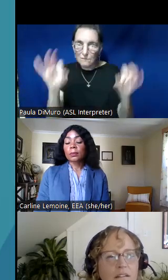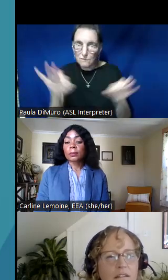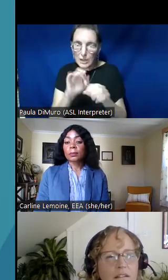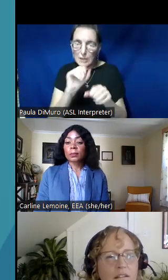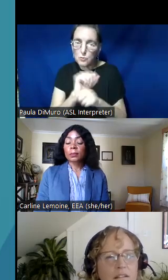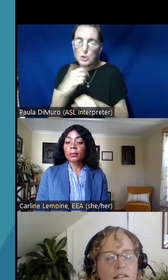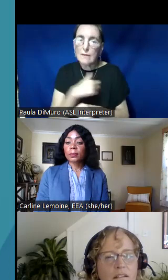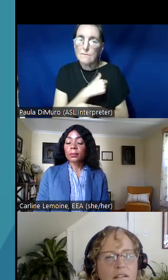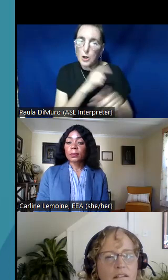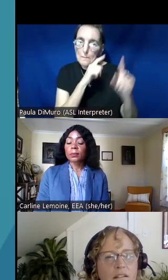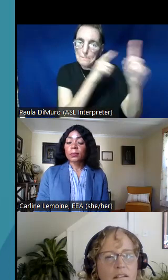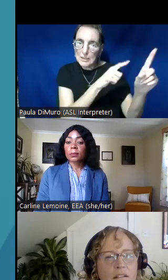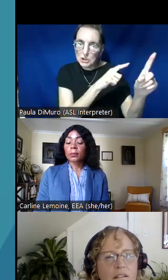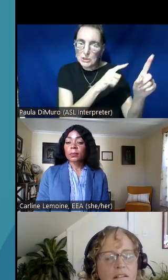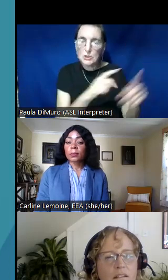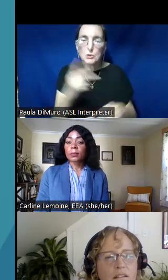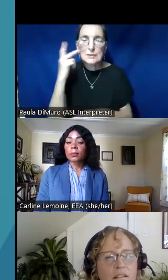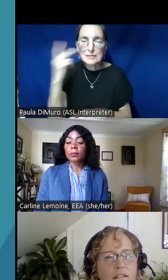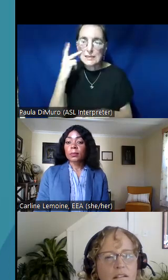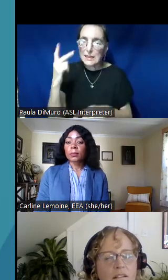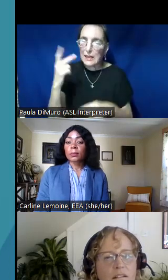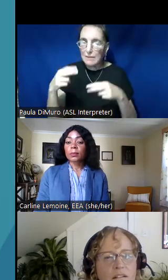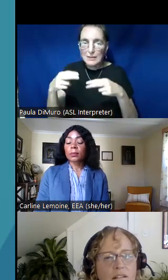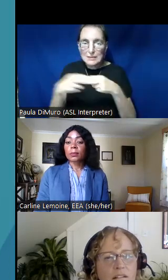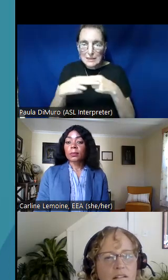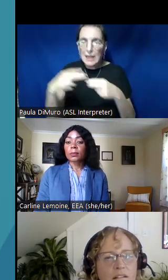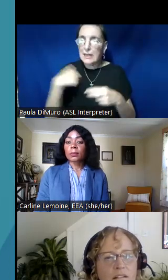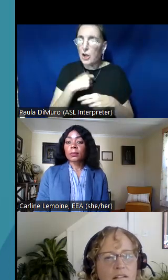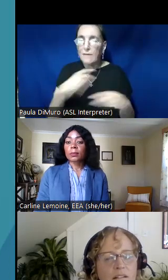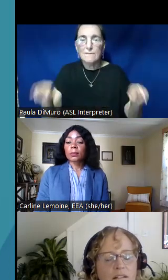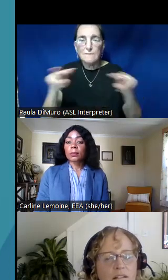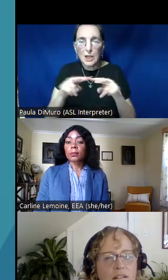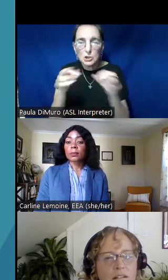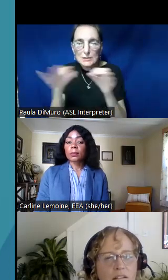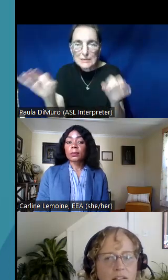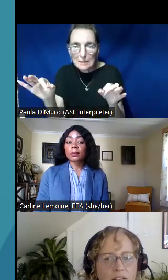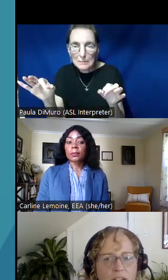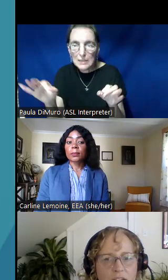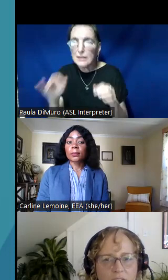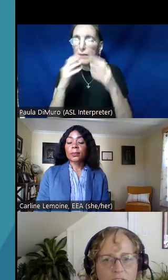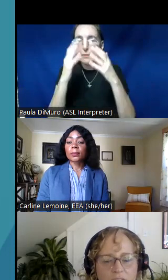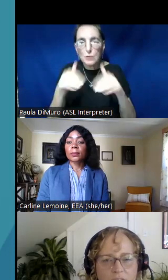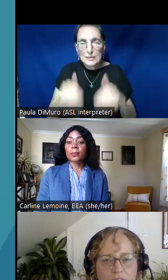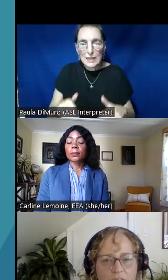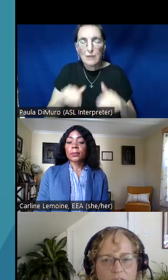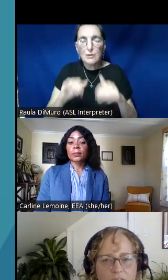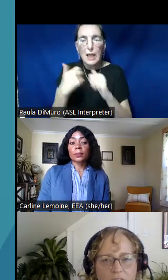trabalha nas missões no geral, nos pode job